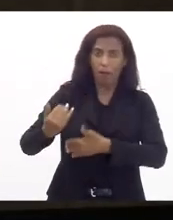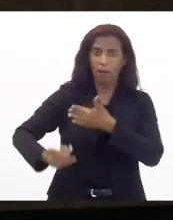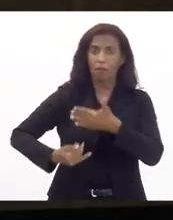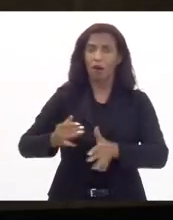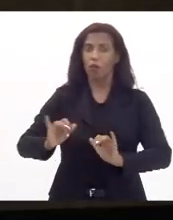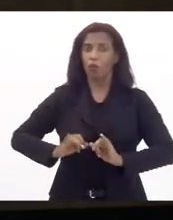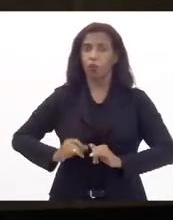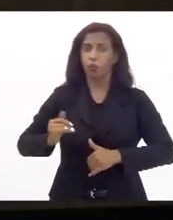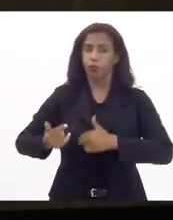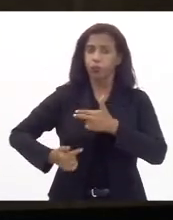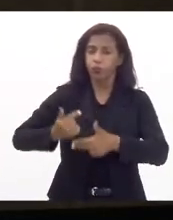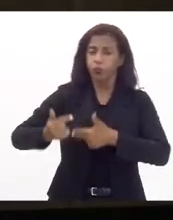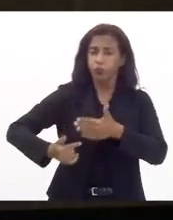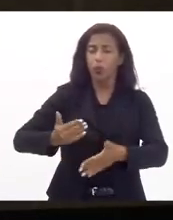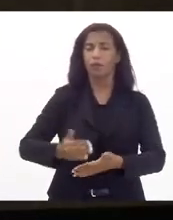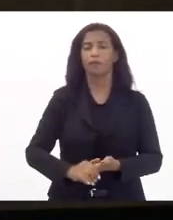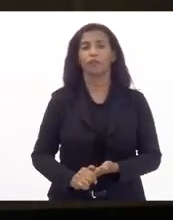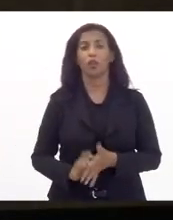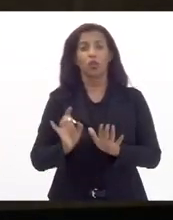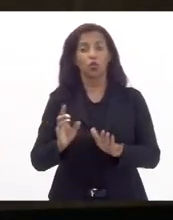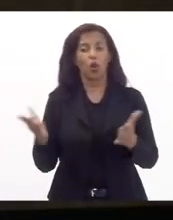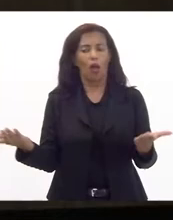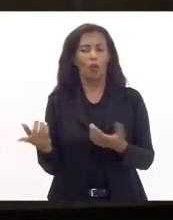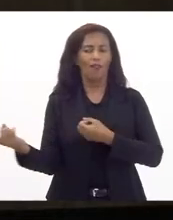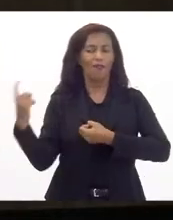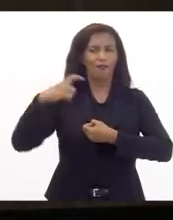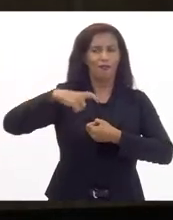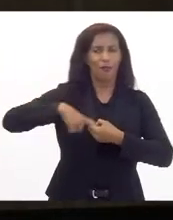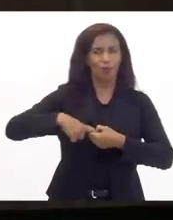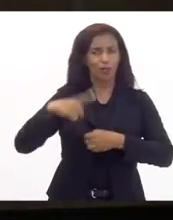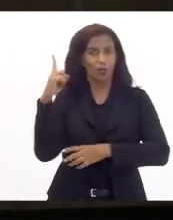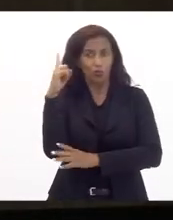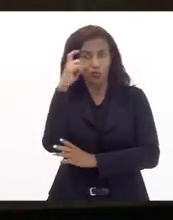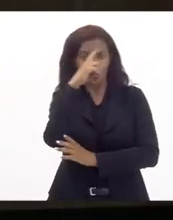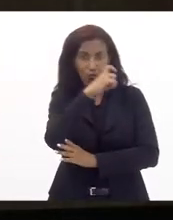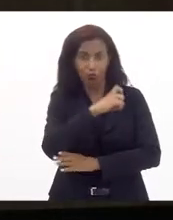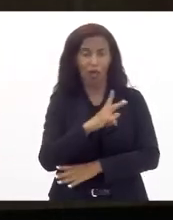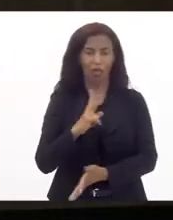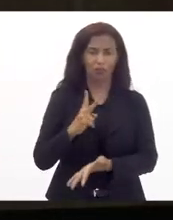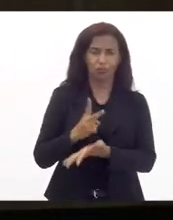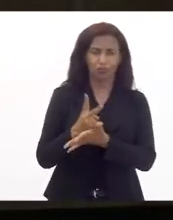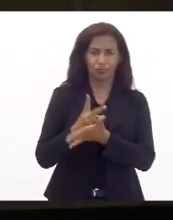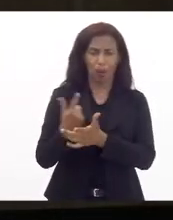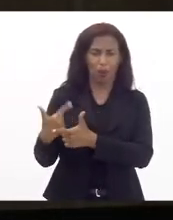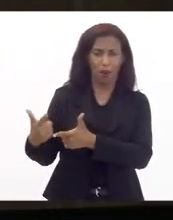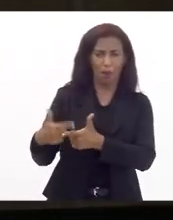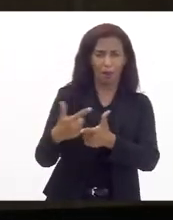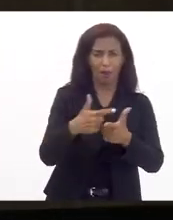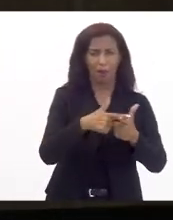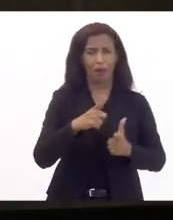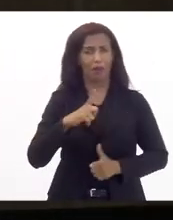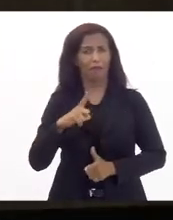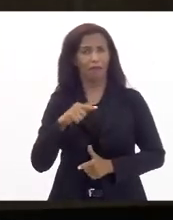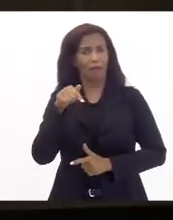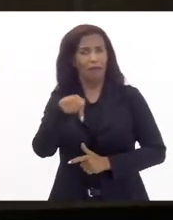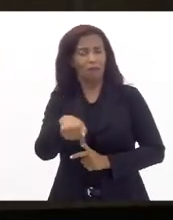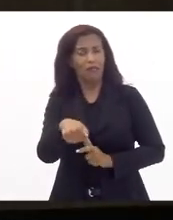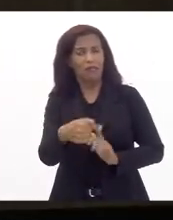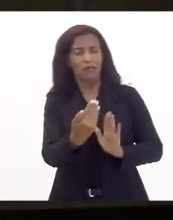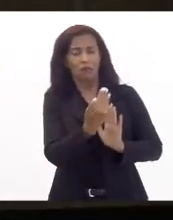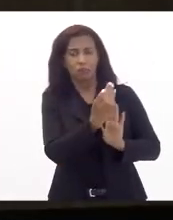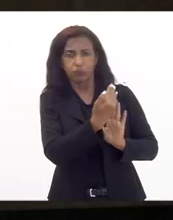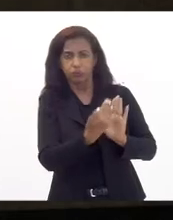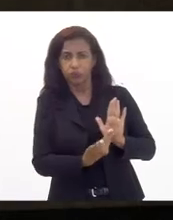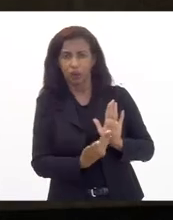ainda na agentes escolares só agora retornando e com dificuldades ainda então é nesse contexto